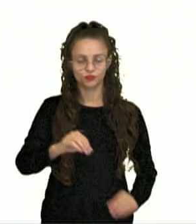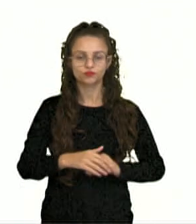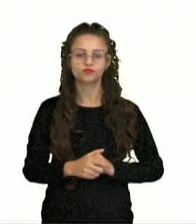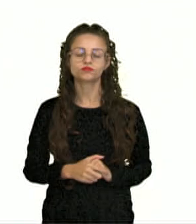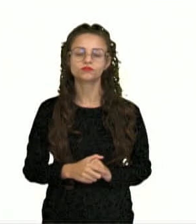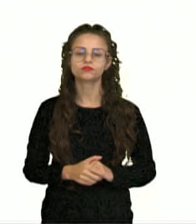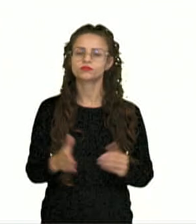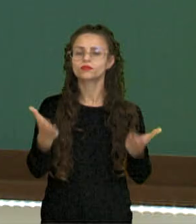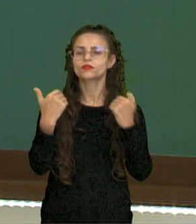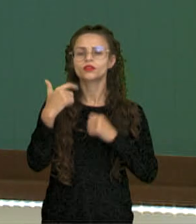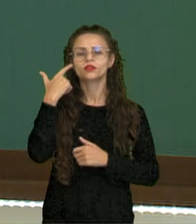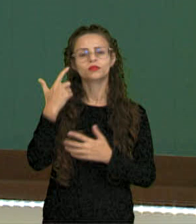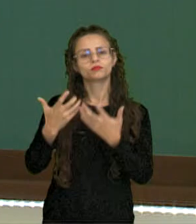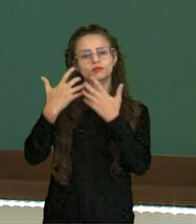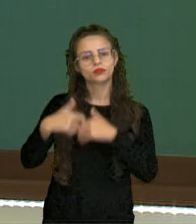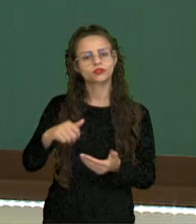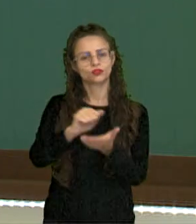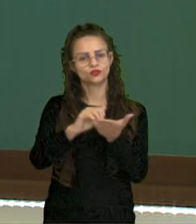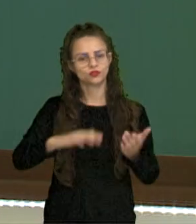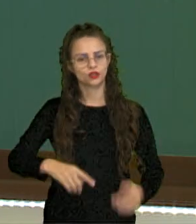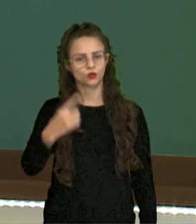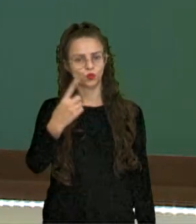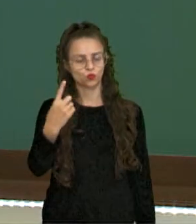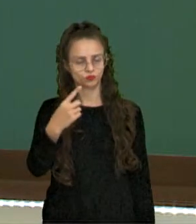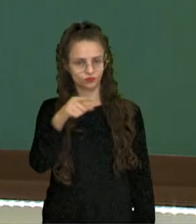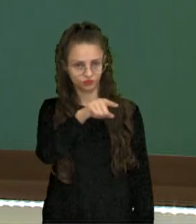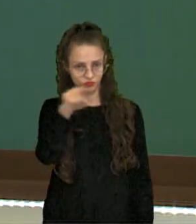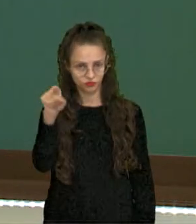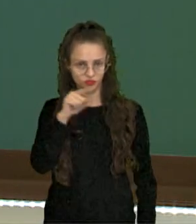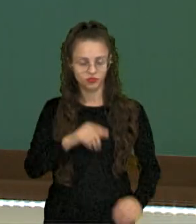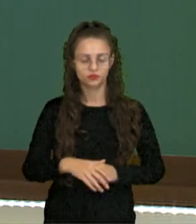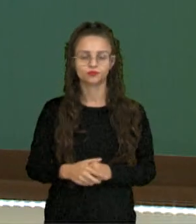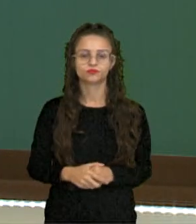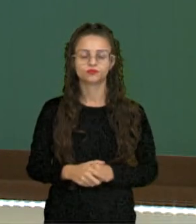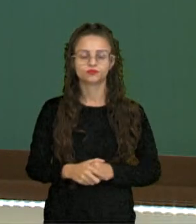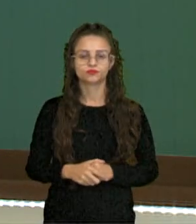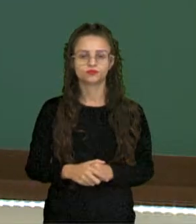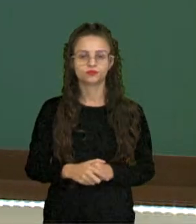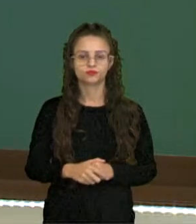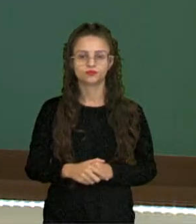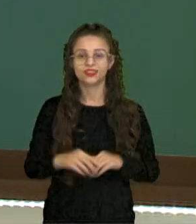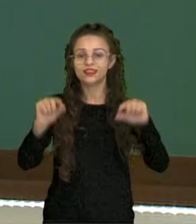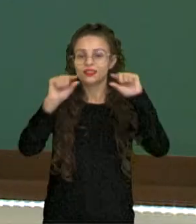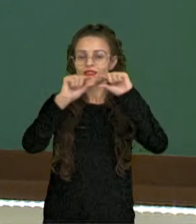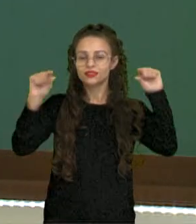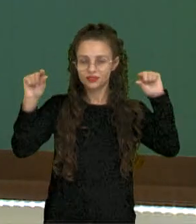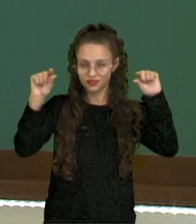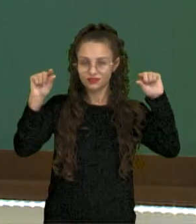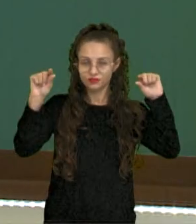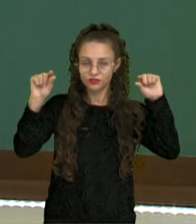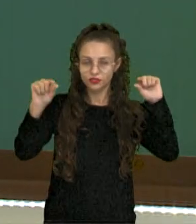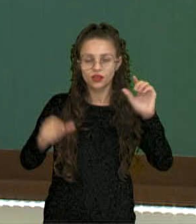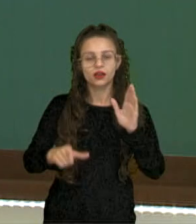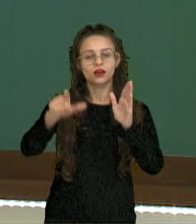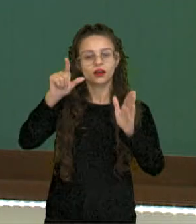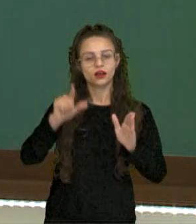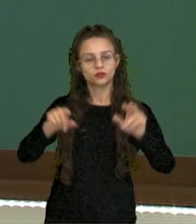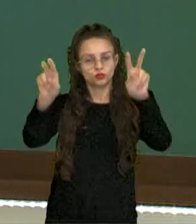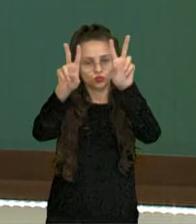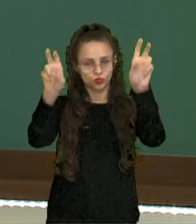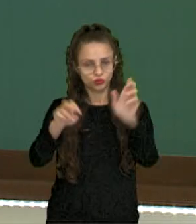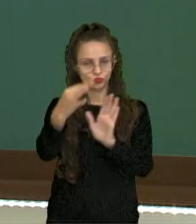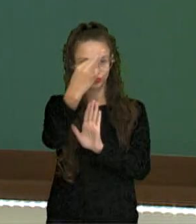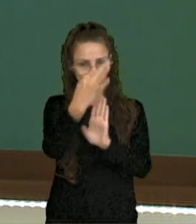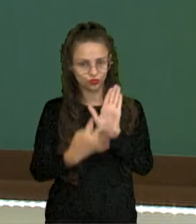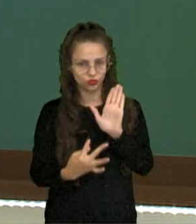Vamos pensar um pouquinho na atividade 1 que estou propondo a vocês. A linha fina antecipa o assunto que será tratado no texto.